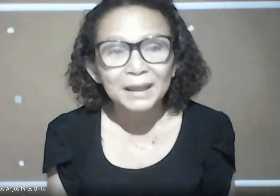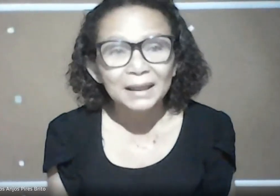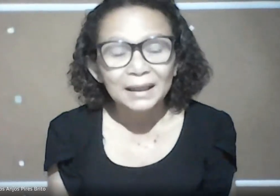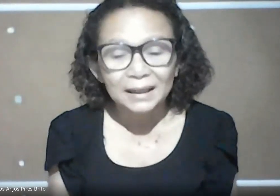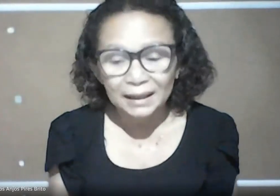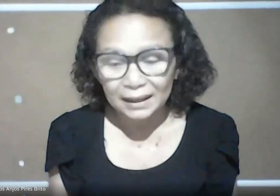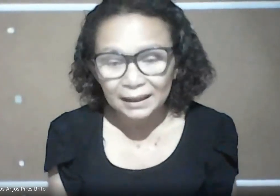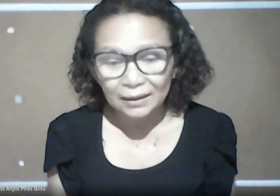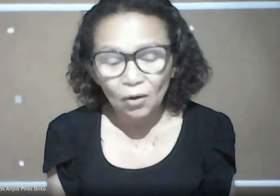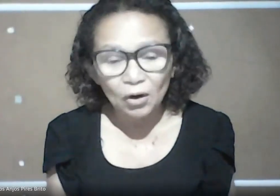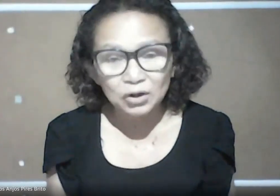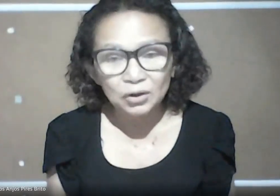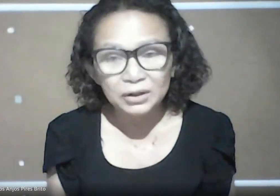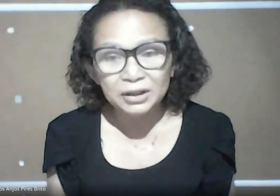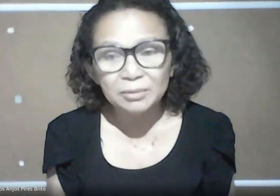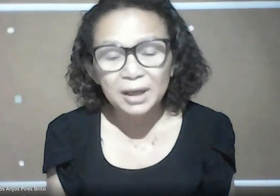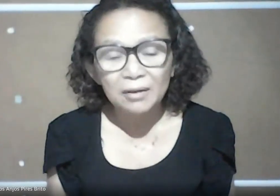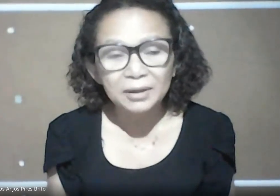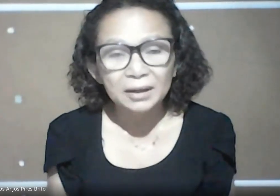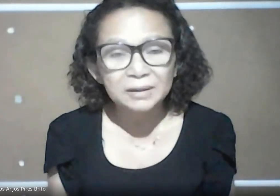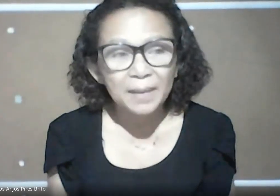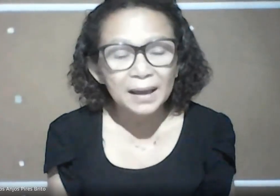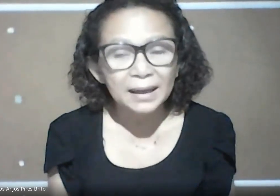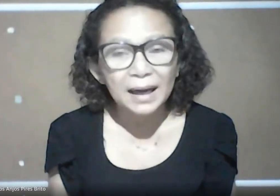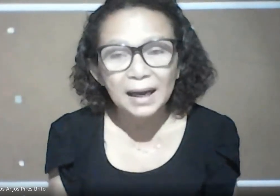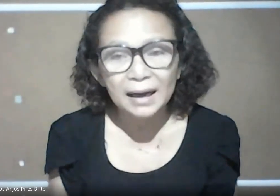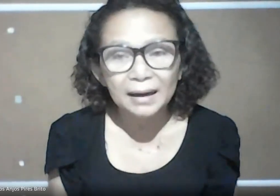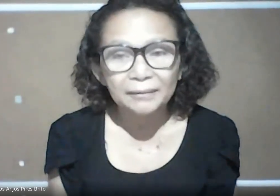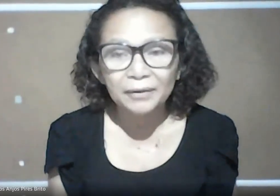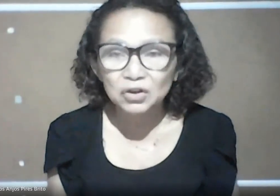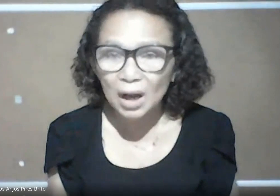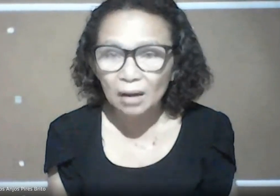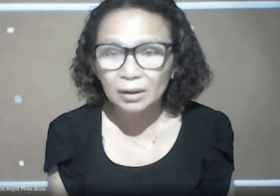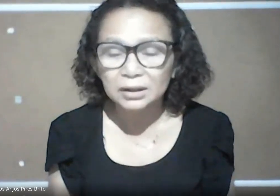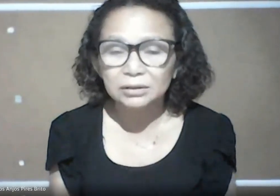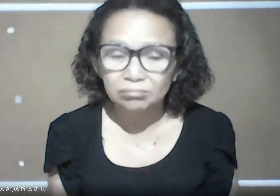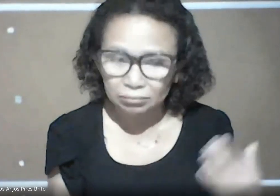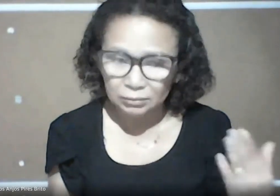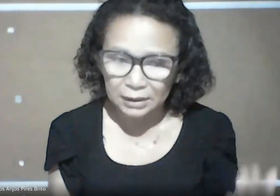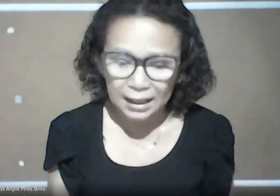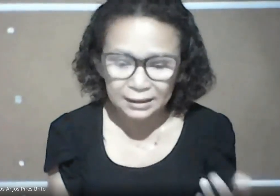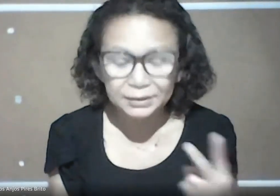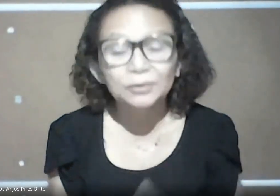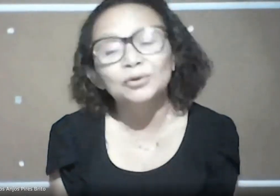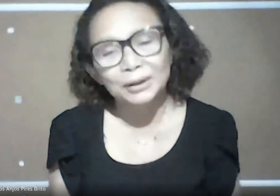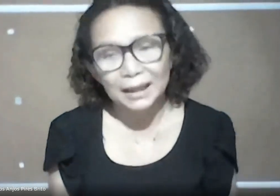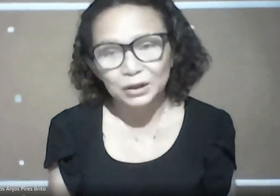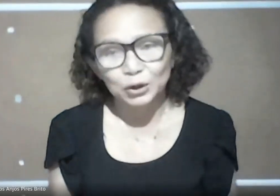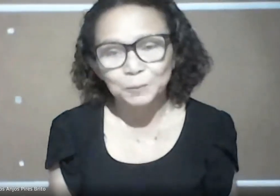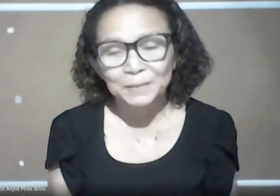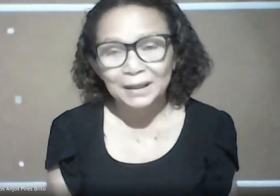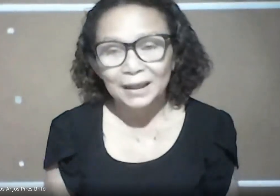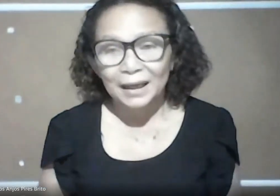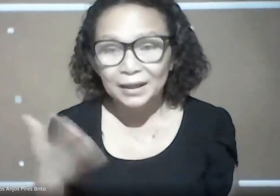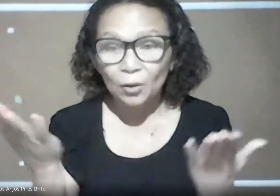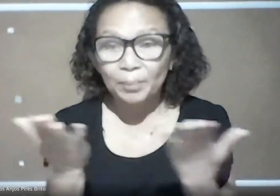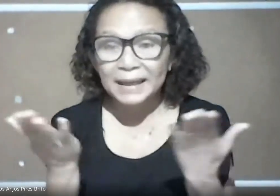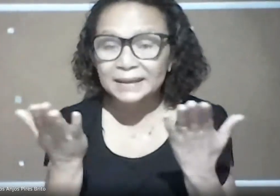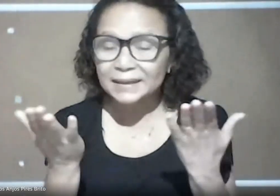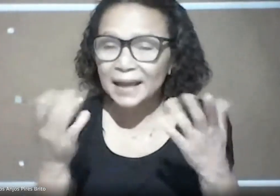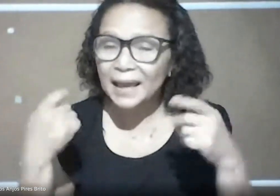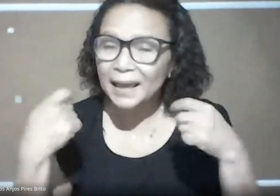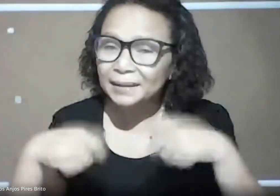abertura e hoje nós estamos reunidos para a videoaula da segunda unidade. E